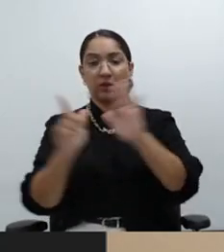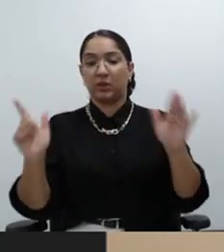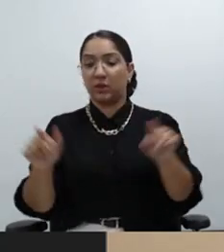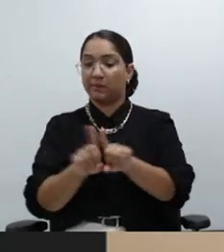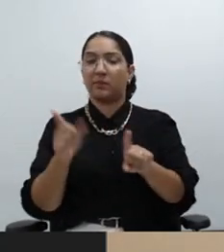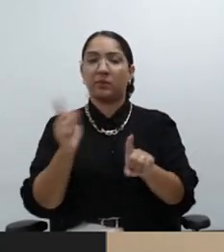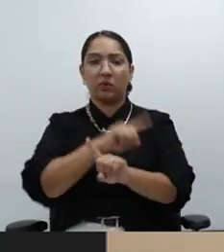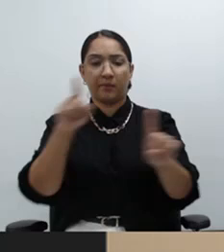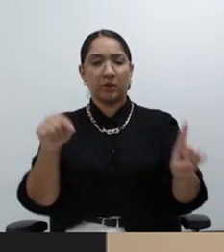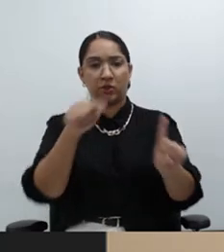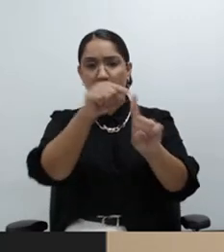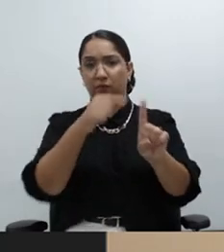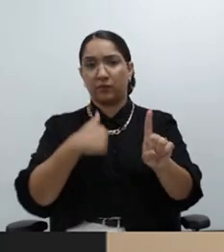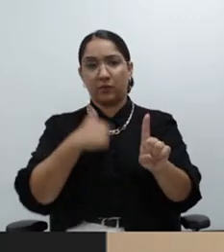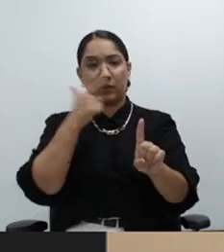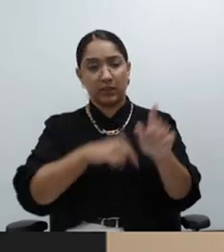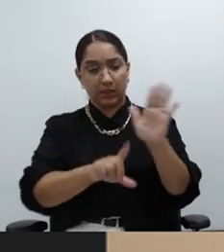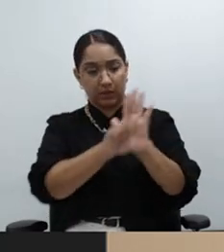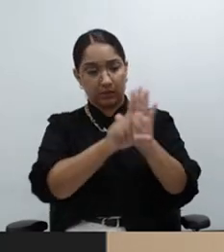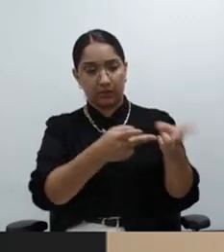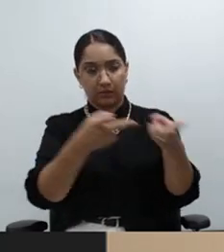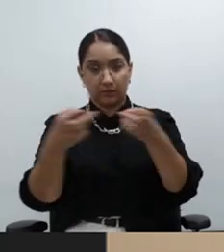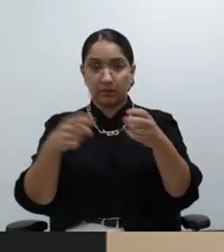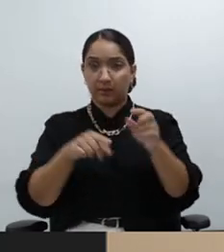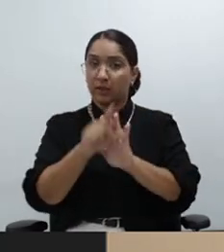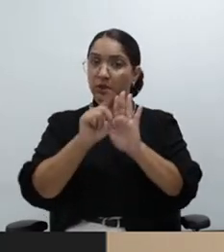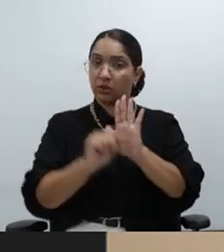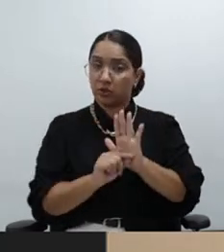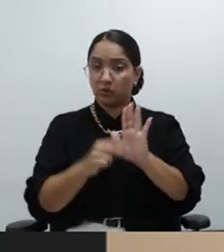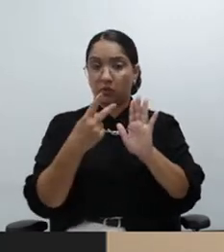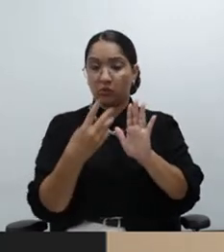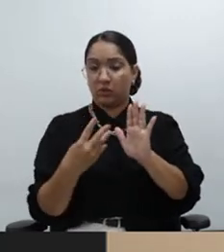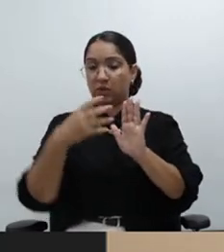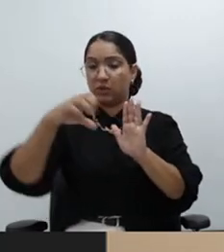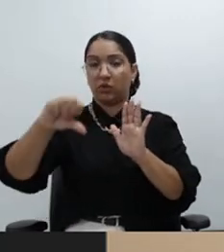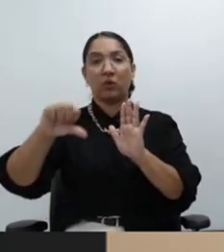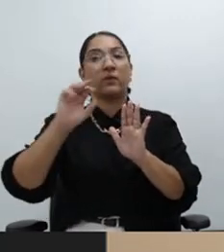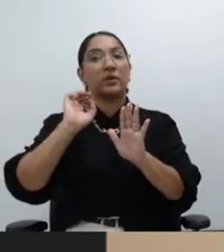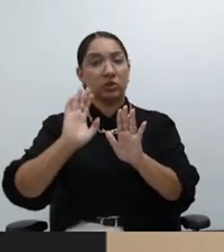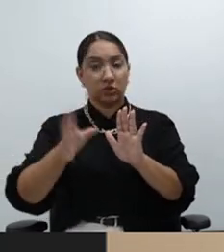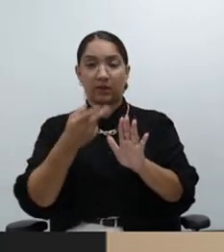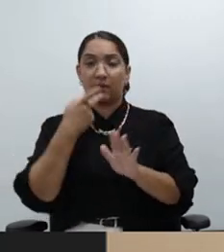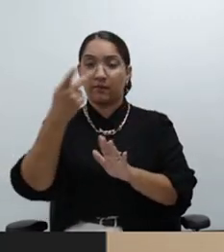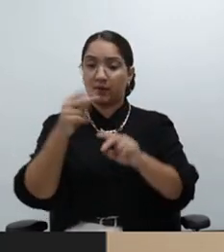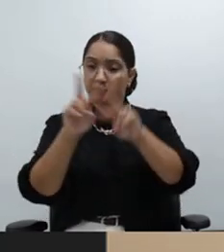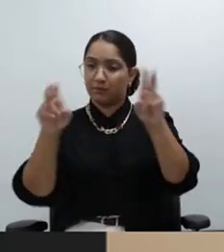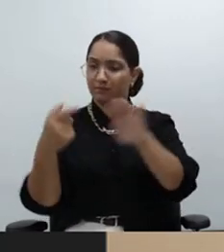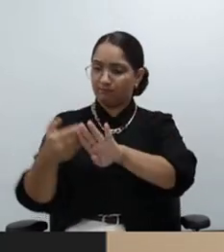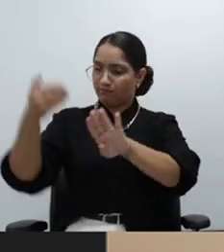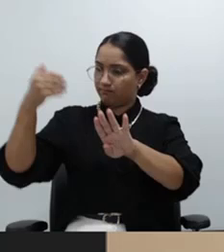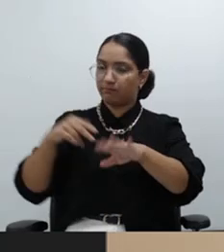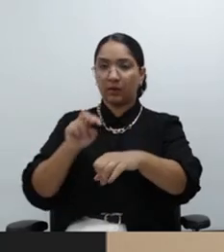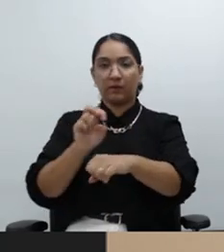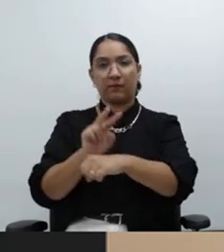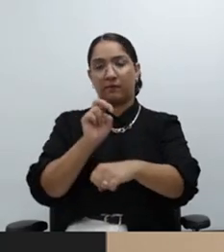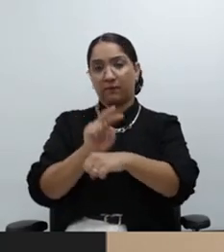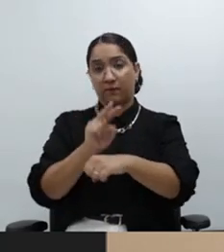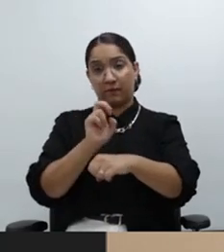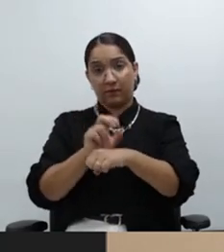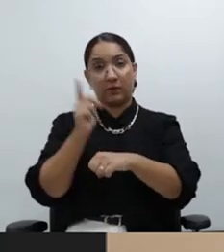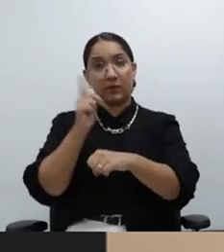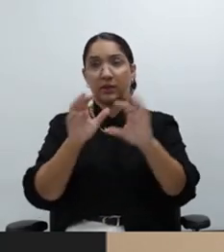aquele do meu pai tem nome, previa essa necessidade de inscrição para a sua cidade de origem e a